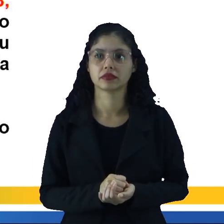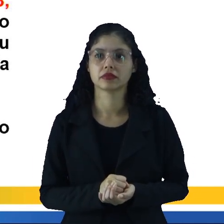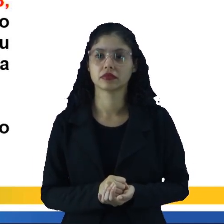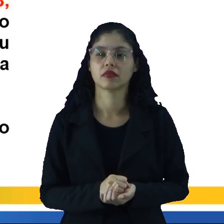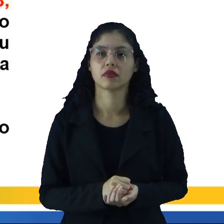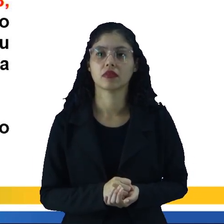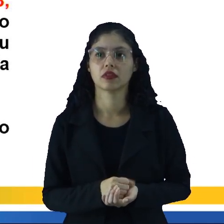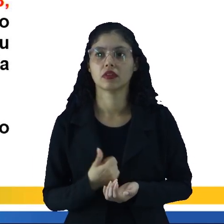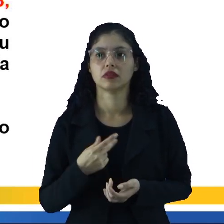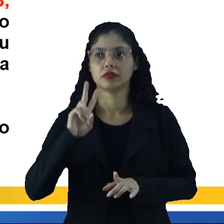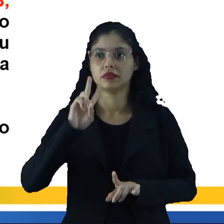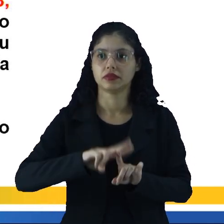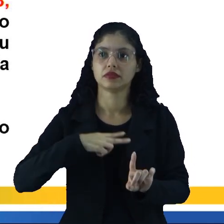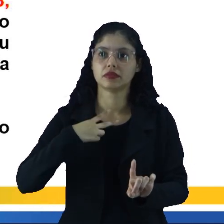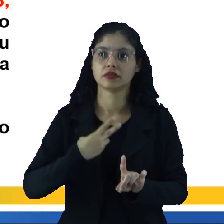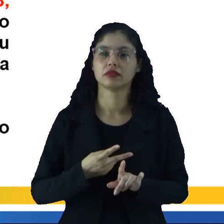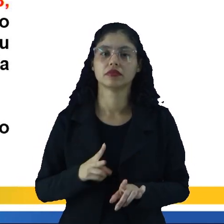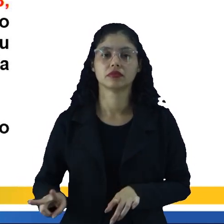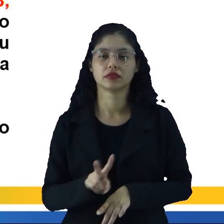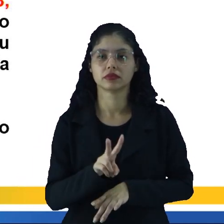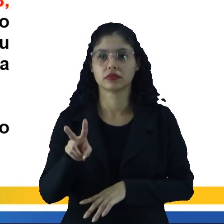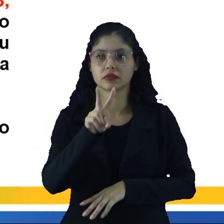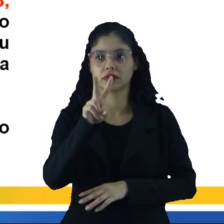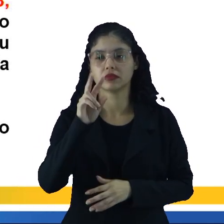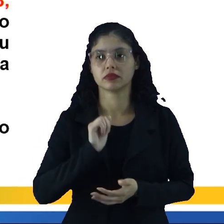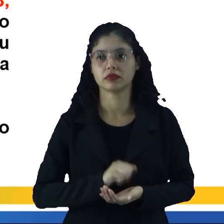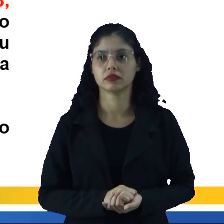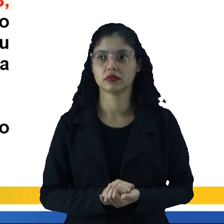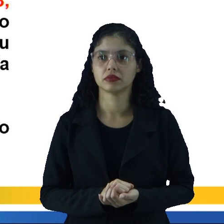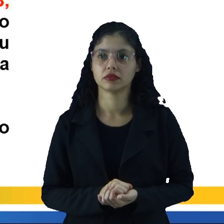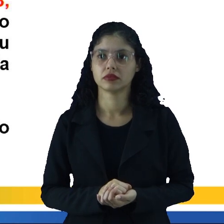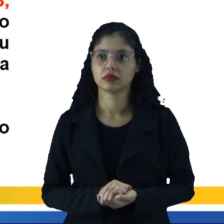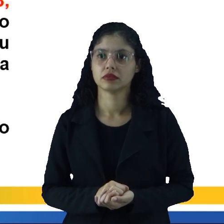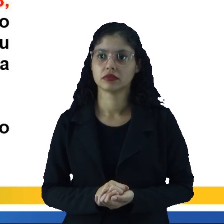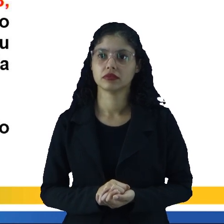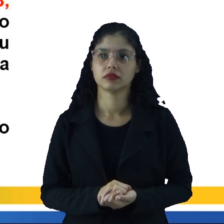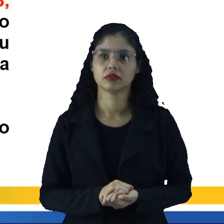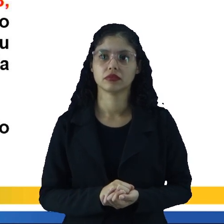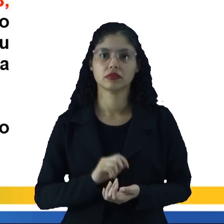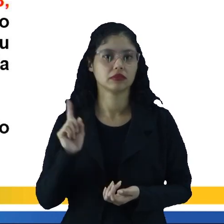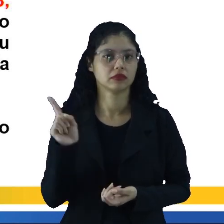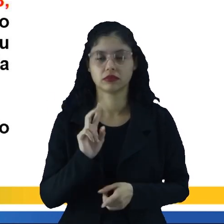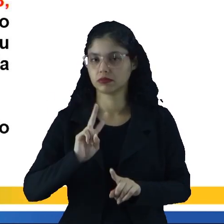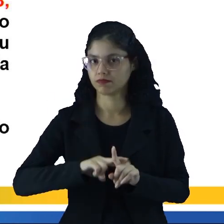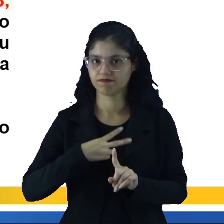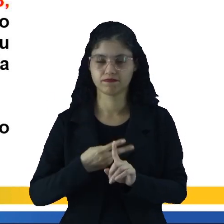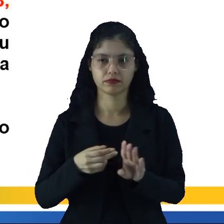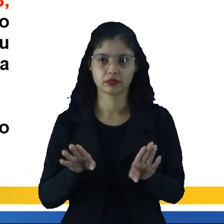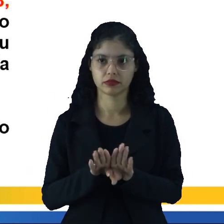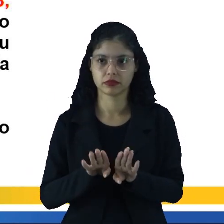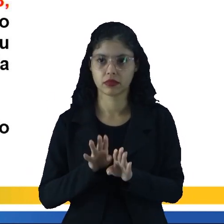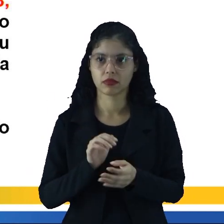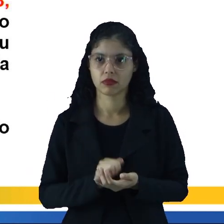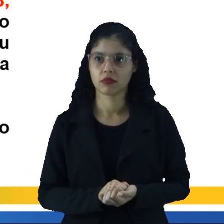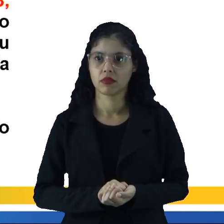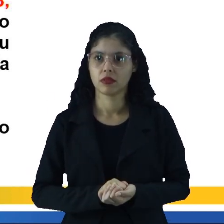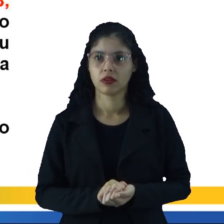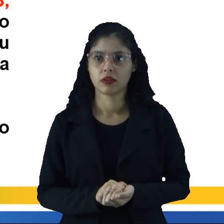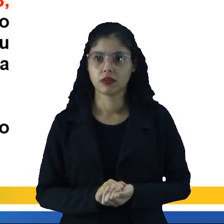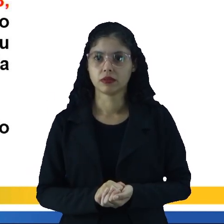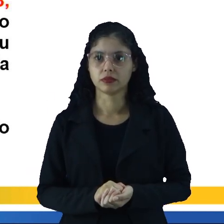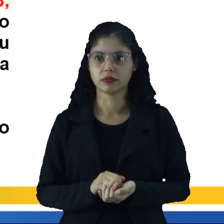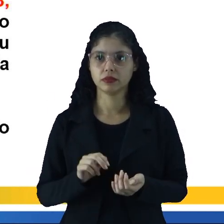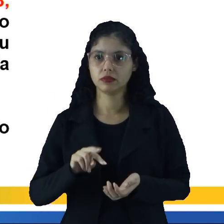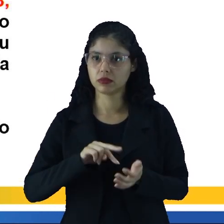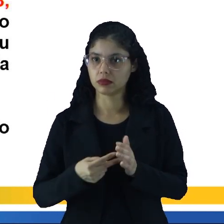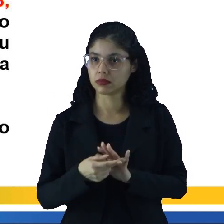Mas se seu consumo dobrar, o valor da conta não dobra, tá?